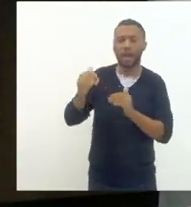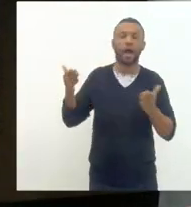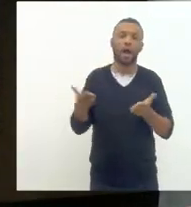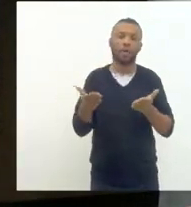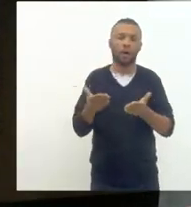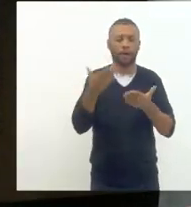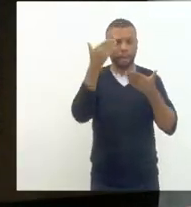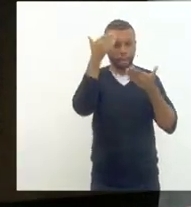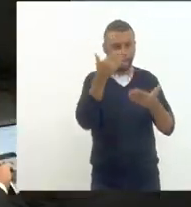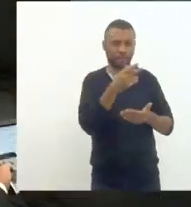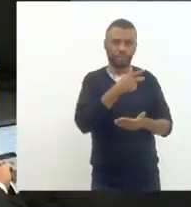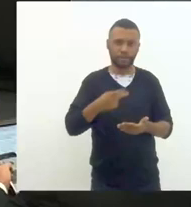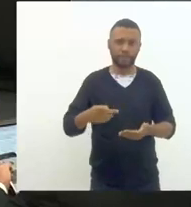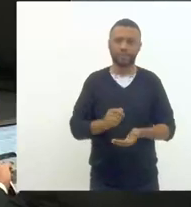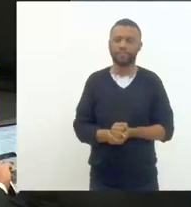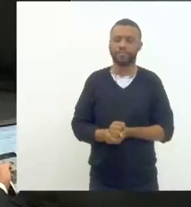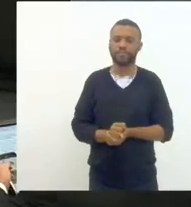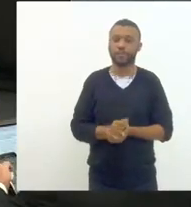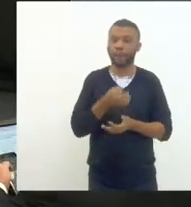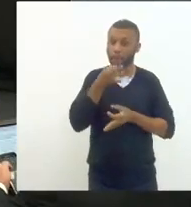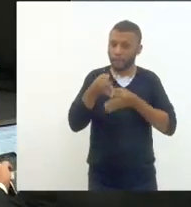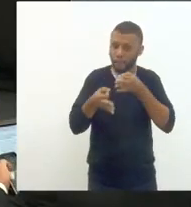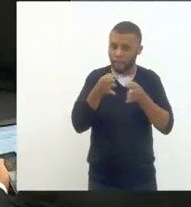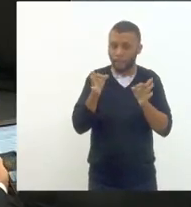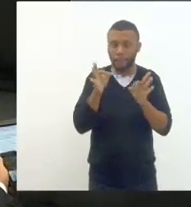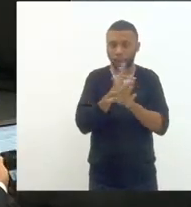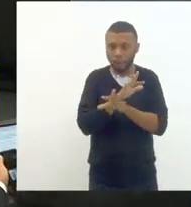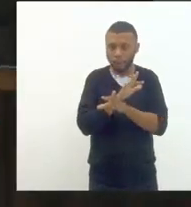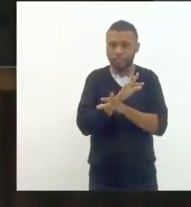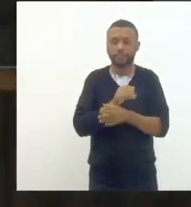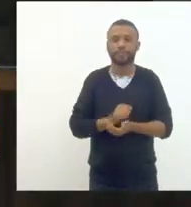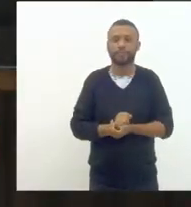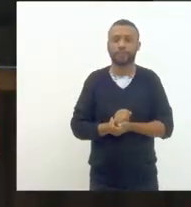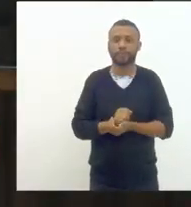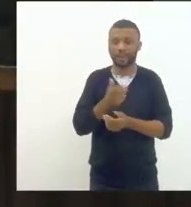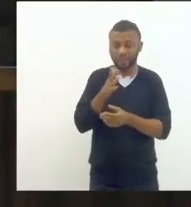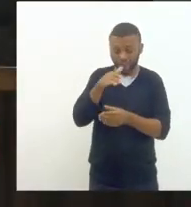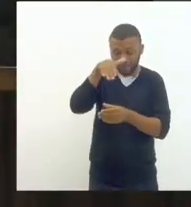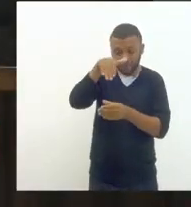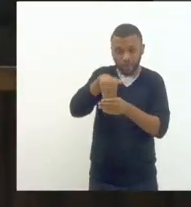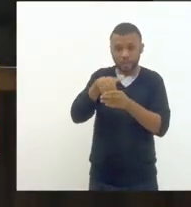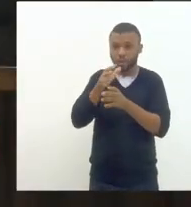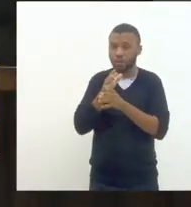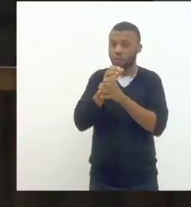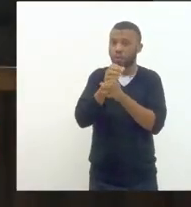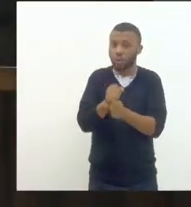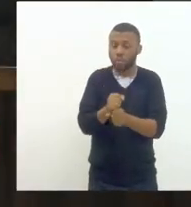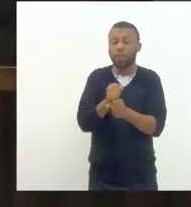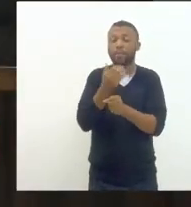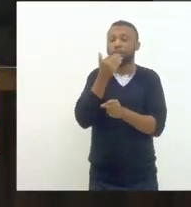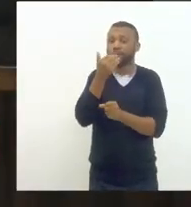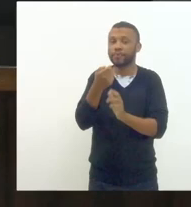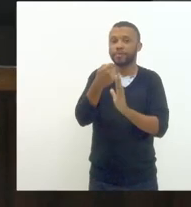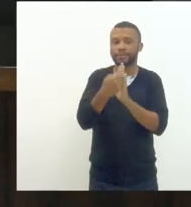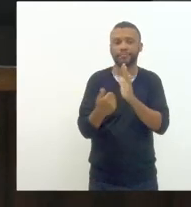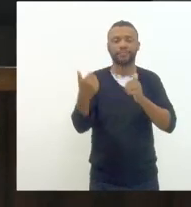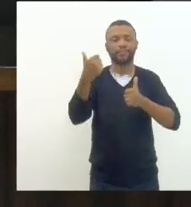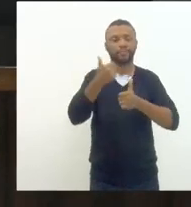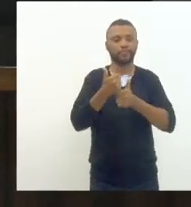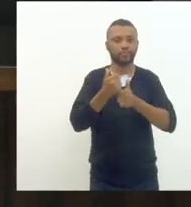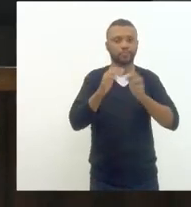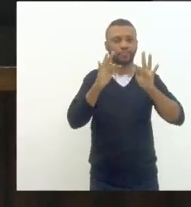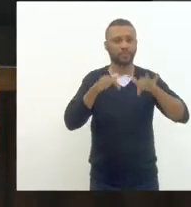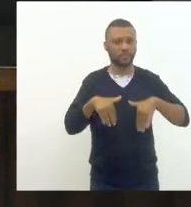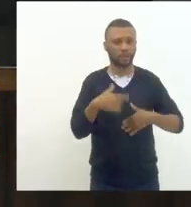Obrigado, presidente. Com os pareceres emitidos, em votação, substitutivo com forma final de redação